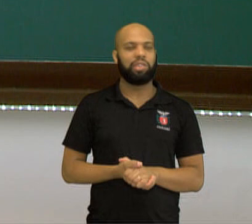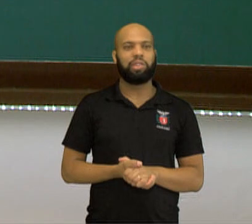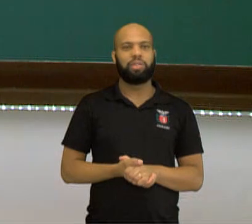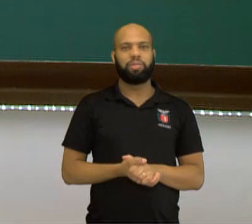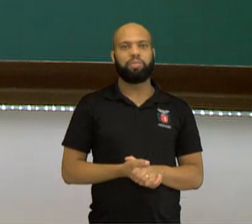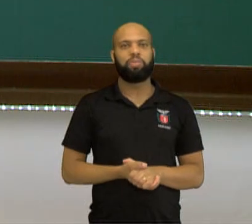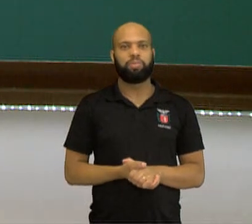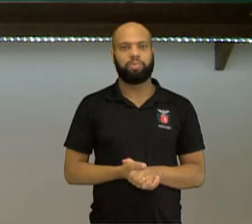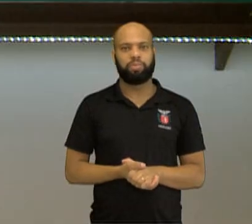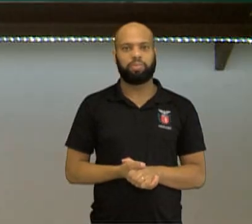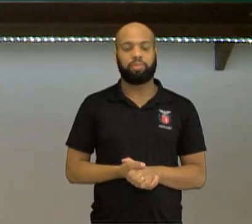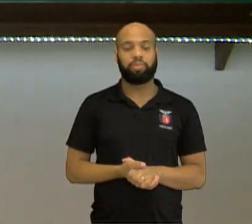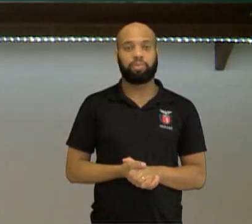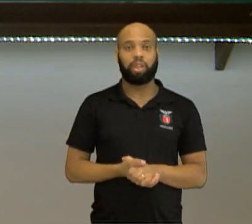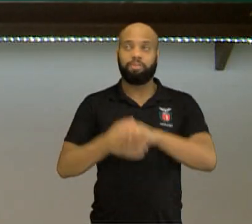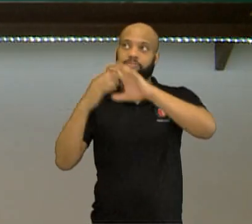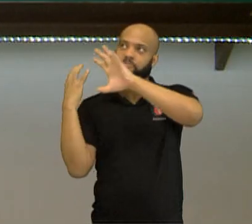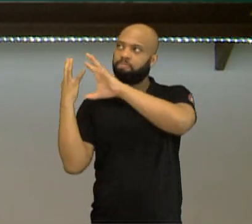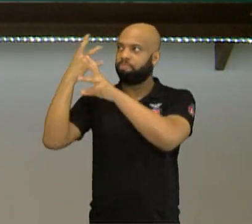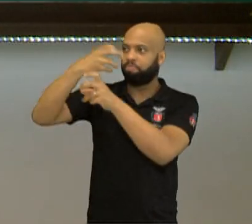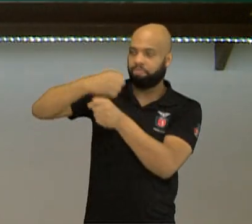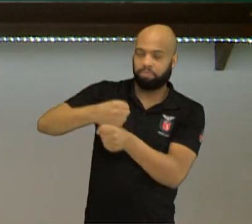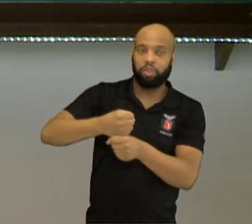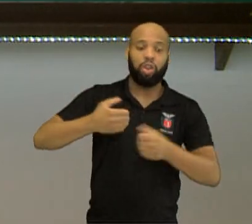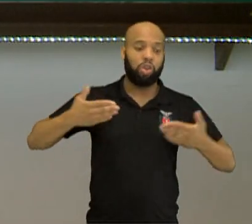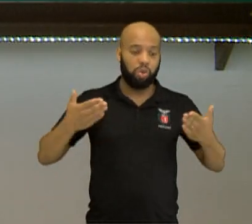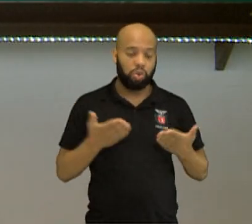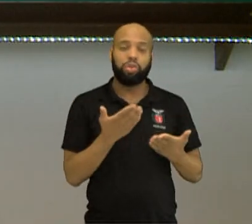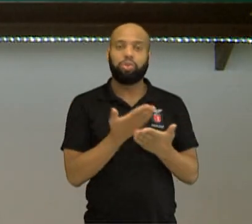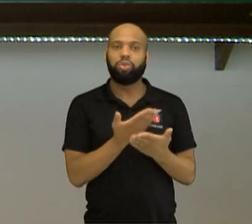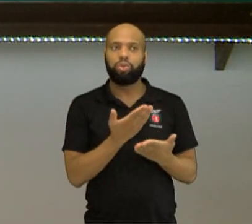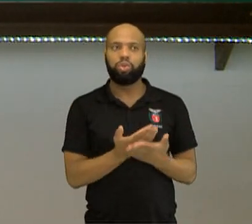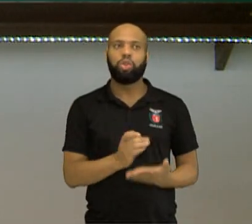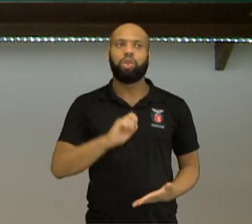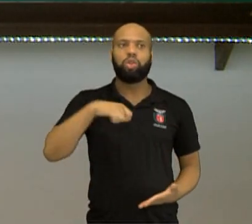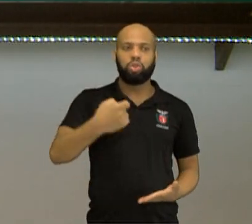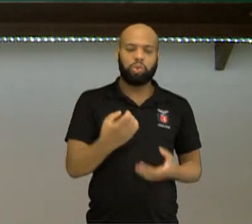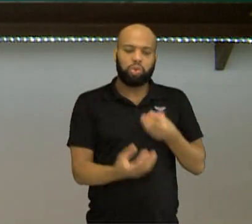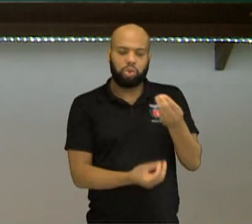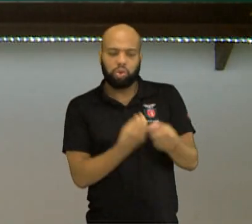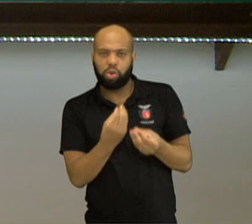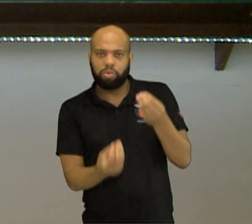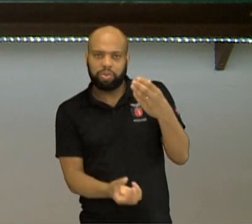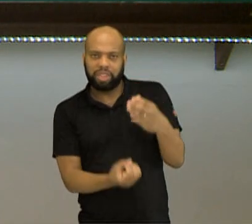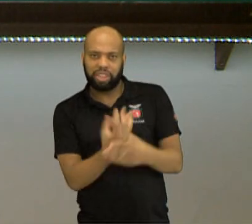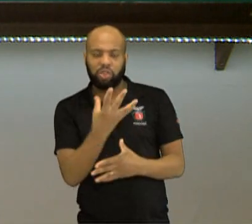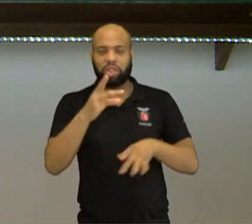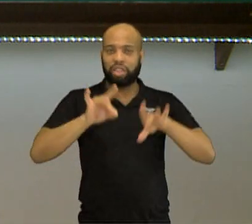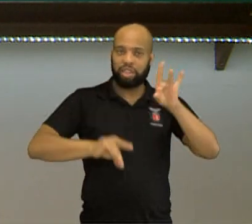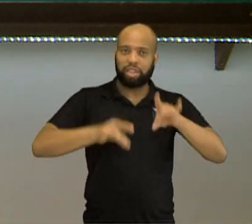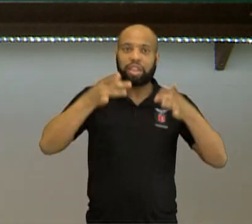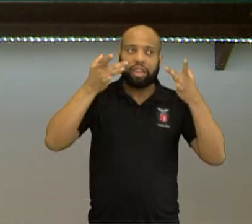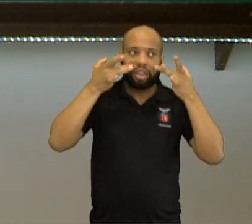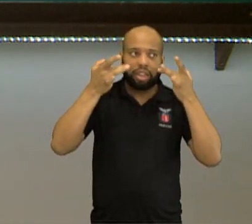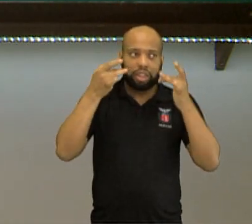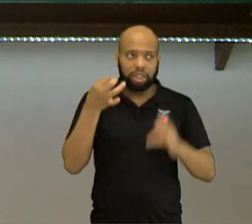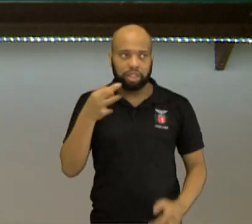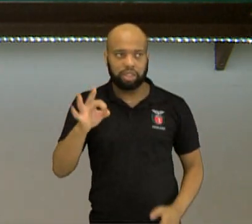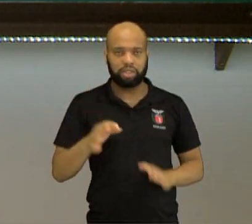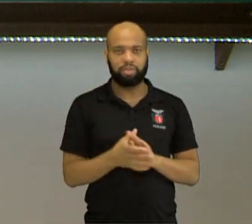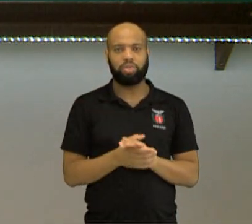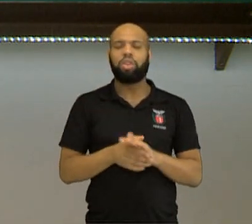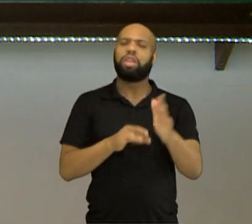Bom, então, nós falamos sobre a origem do teatro, né?